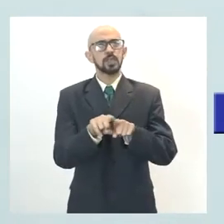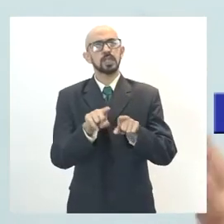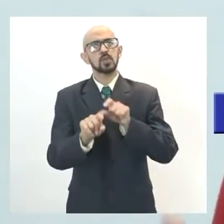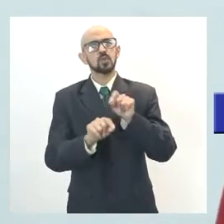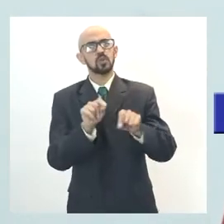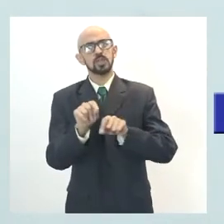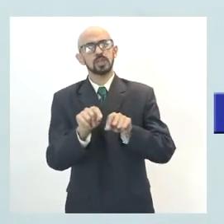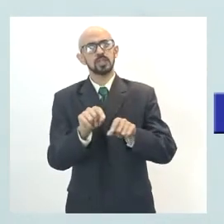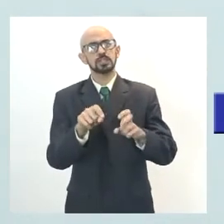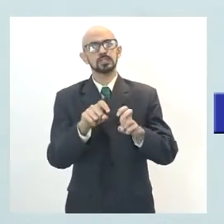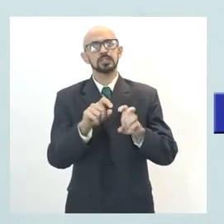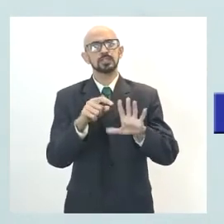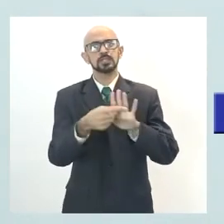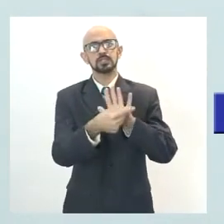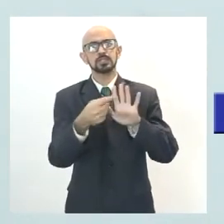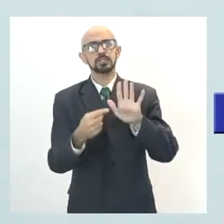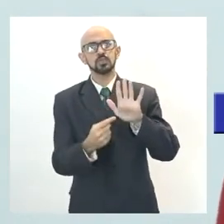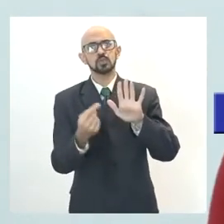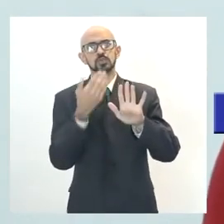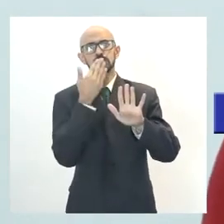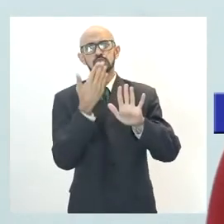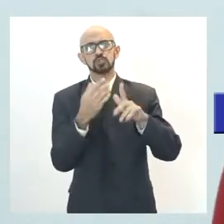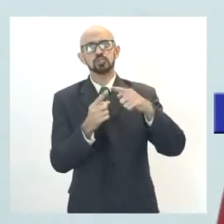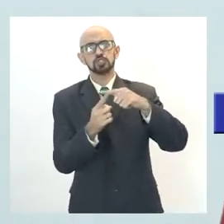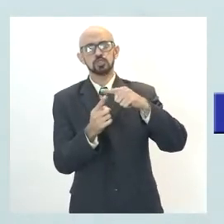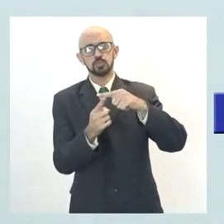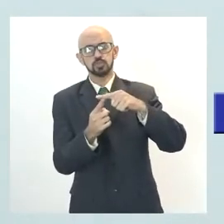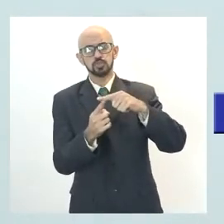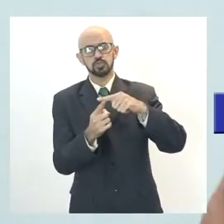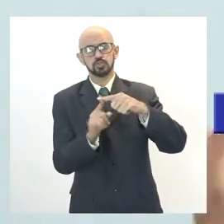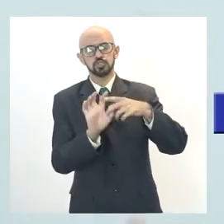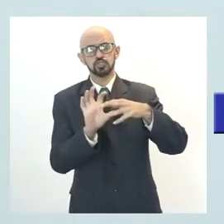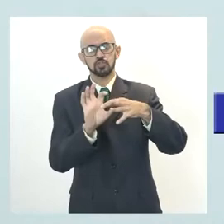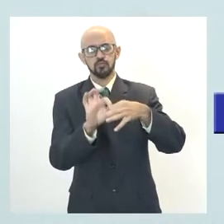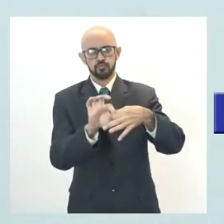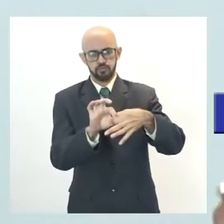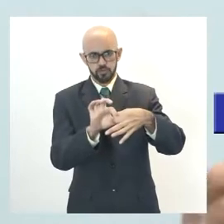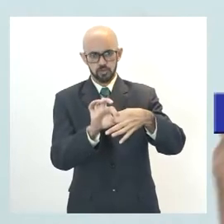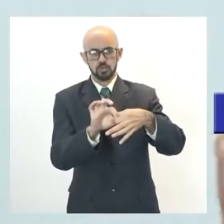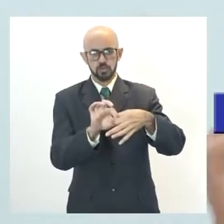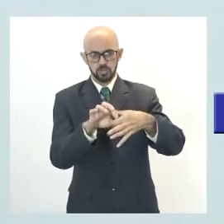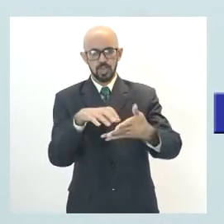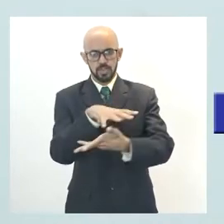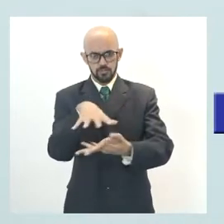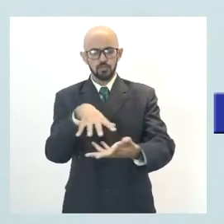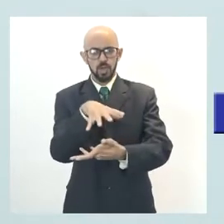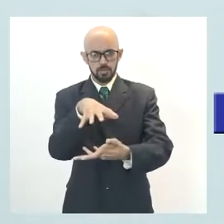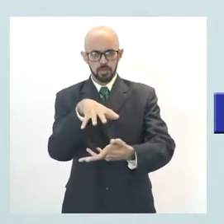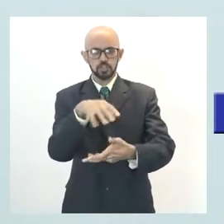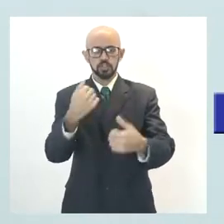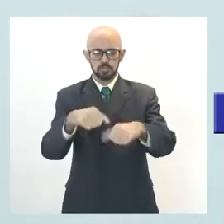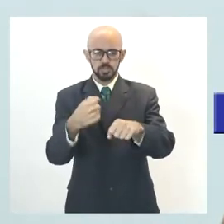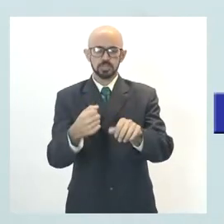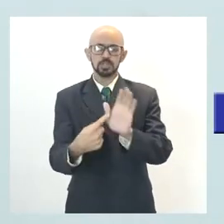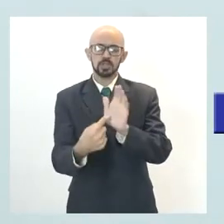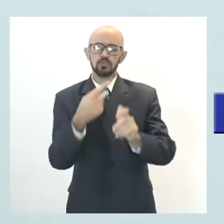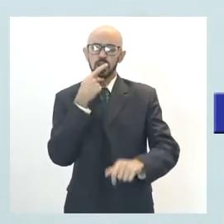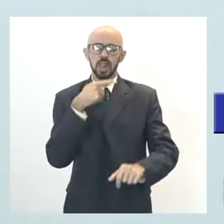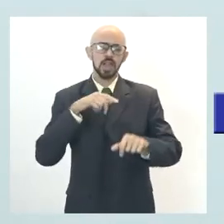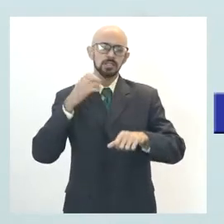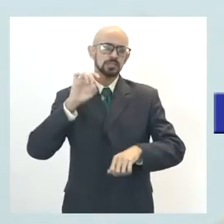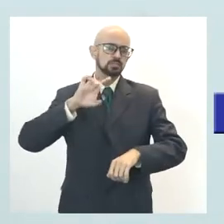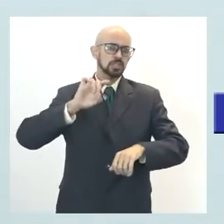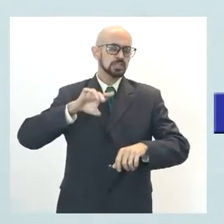5 tipos de vínculo que essa reforma pretende Está prevista lá a gente tem que destacar em especial uma